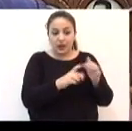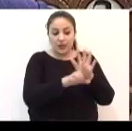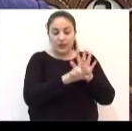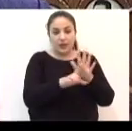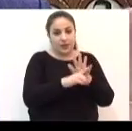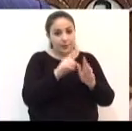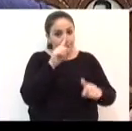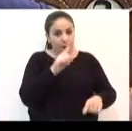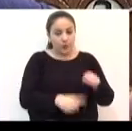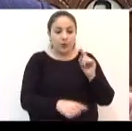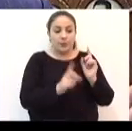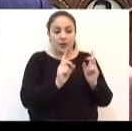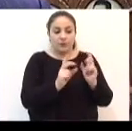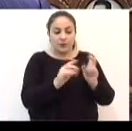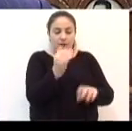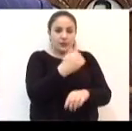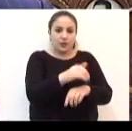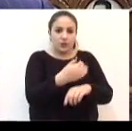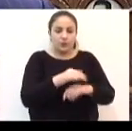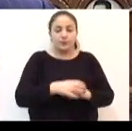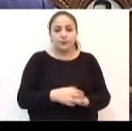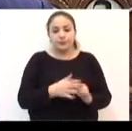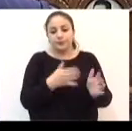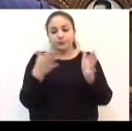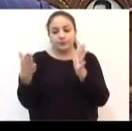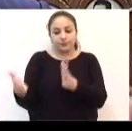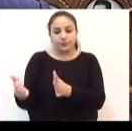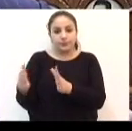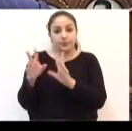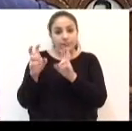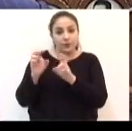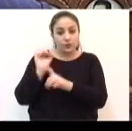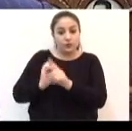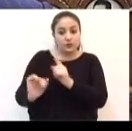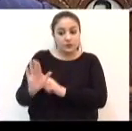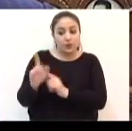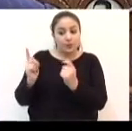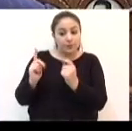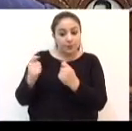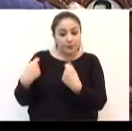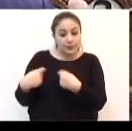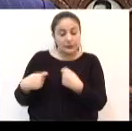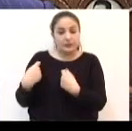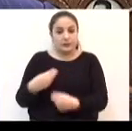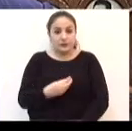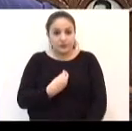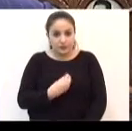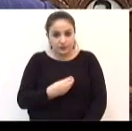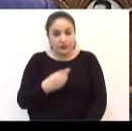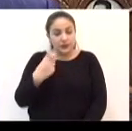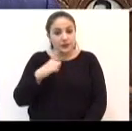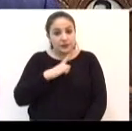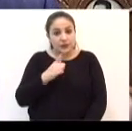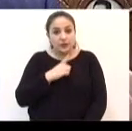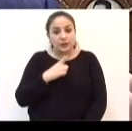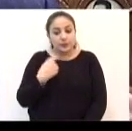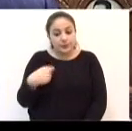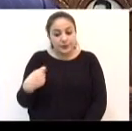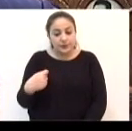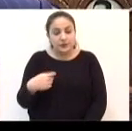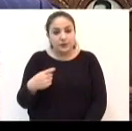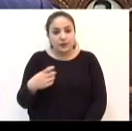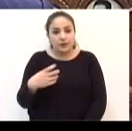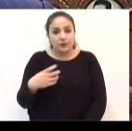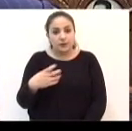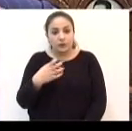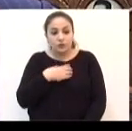ambulante nas ruas, ponto. De outro lado, a questão social das pessoas que precisam viver e sobreviver e que têm no sangue esse jeito